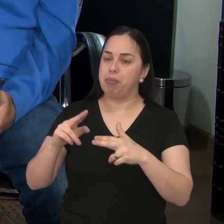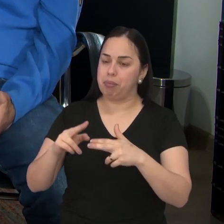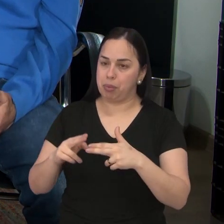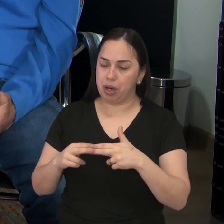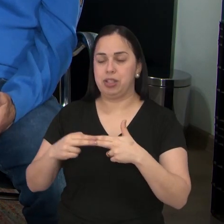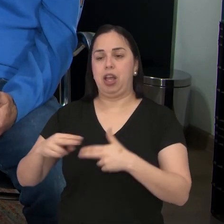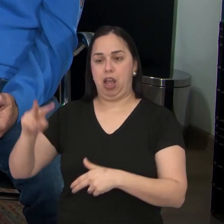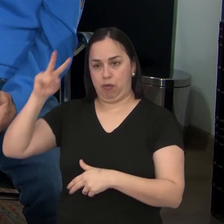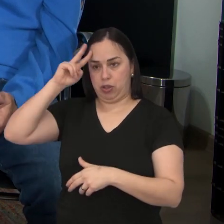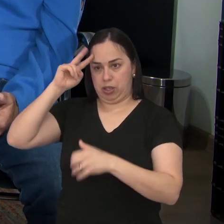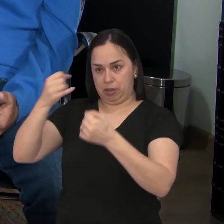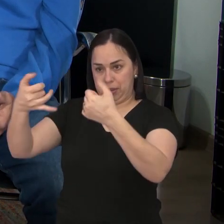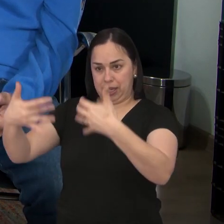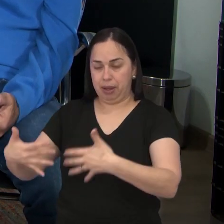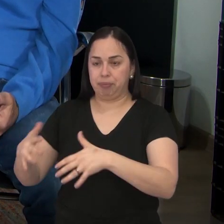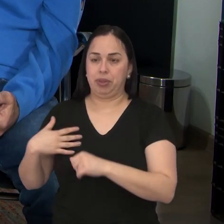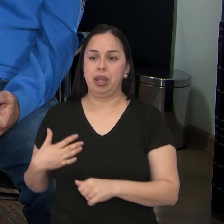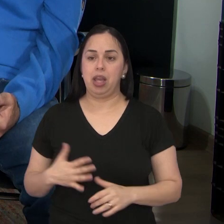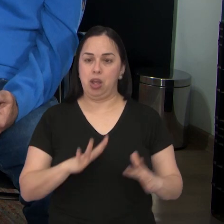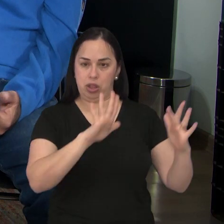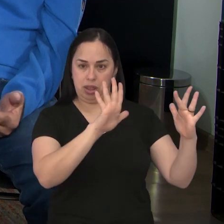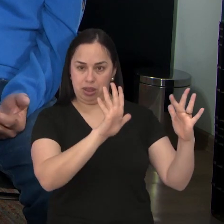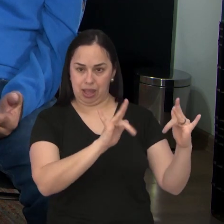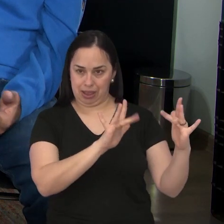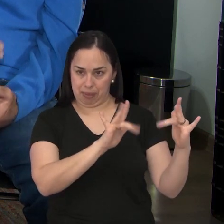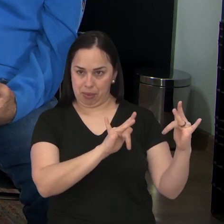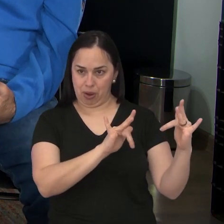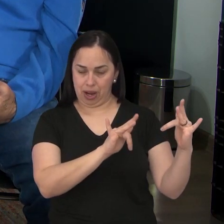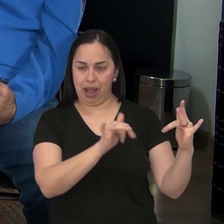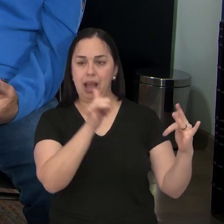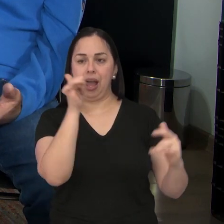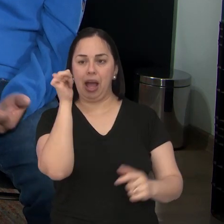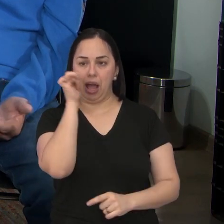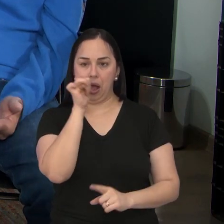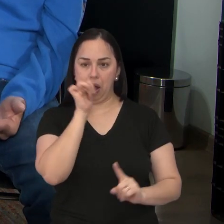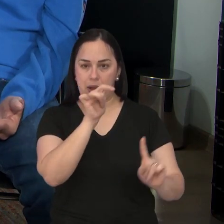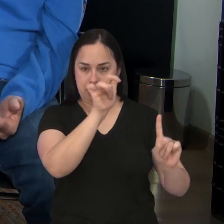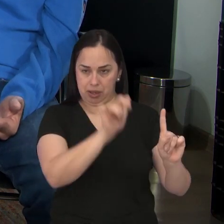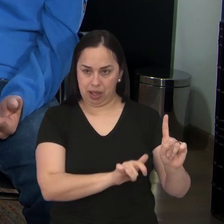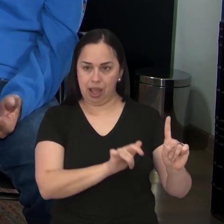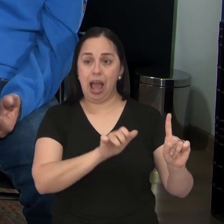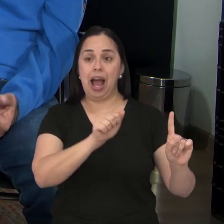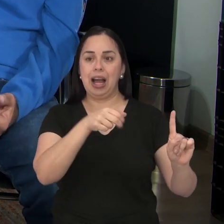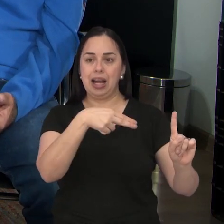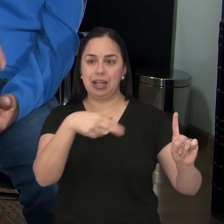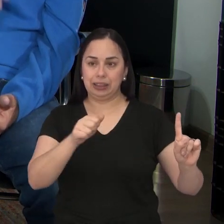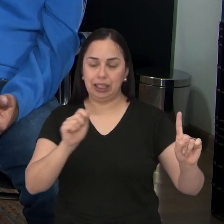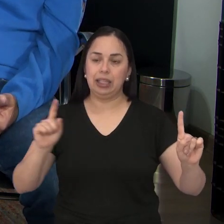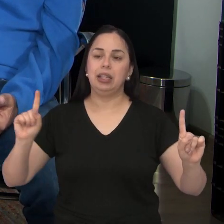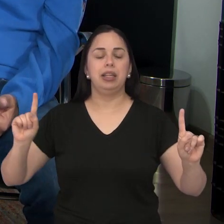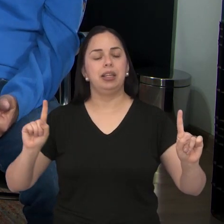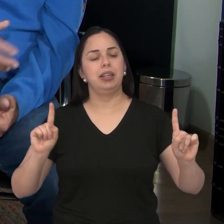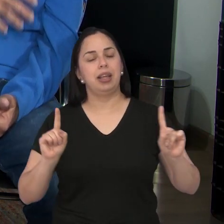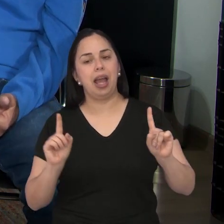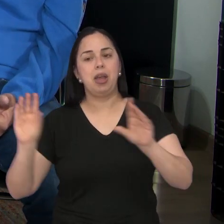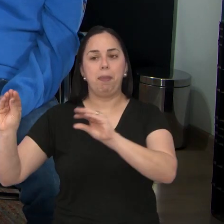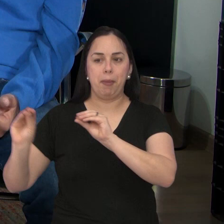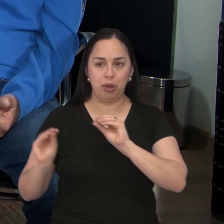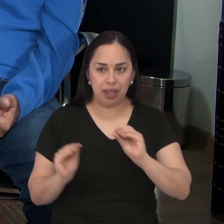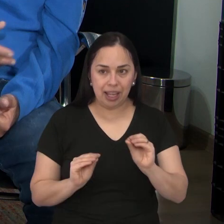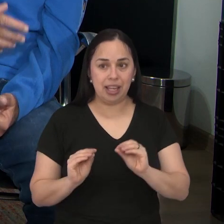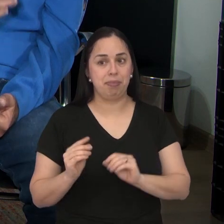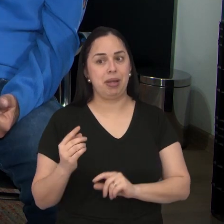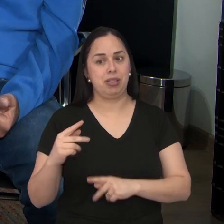cá é que acabei namorando uma pessoa que era do bairro de Souza, eu conheci a Ana, que é minha esposa hoje, e aí vim para